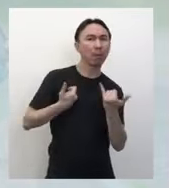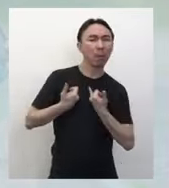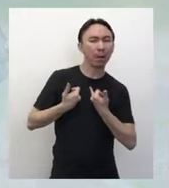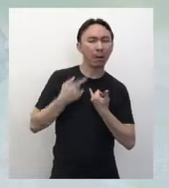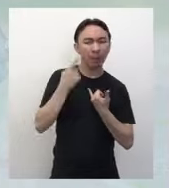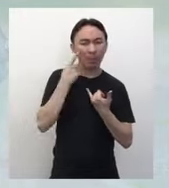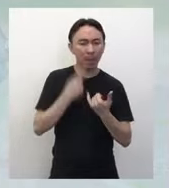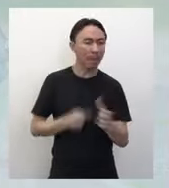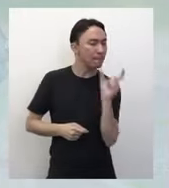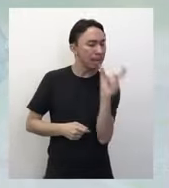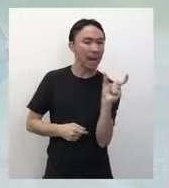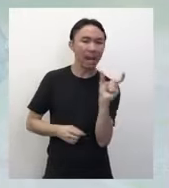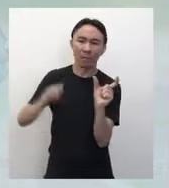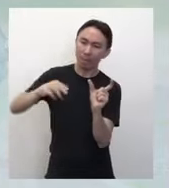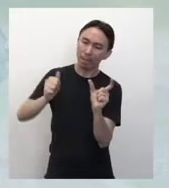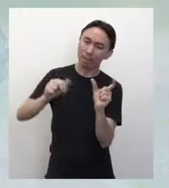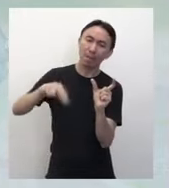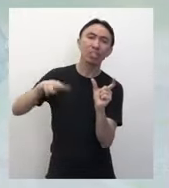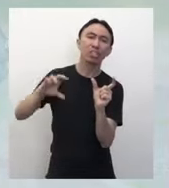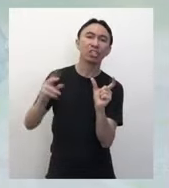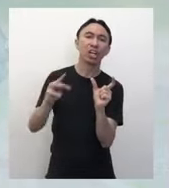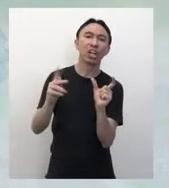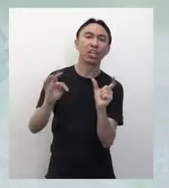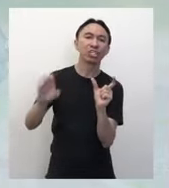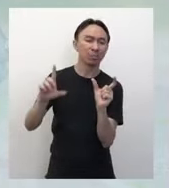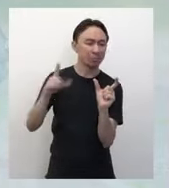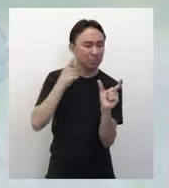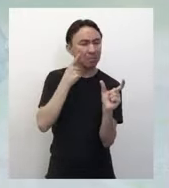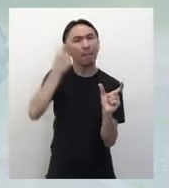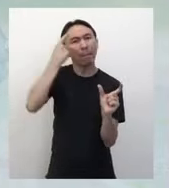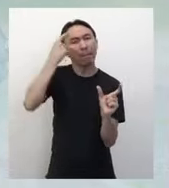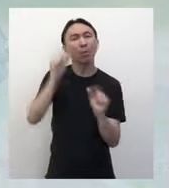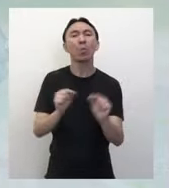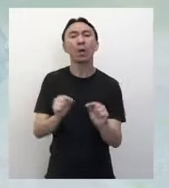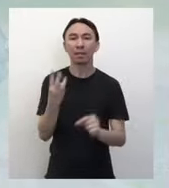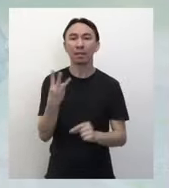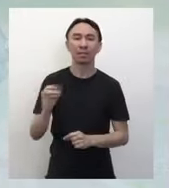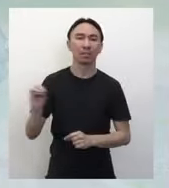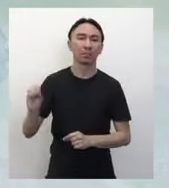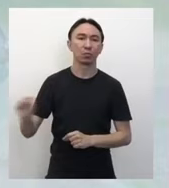palavra manchete? 30 segundinhos para vocês responderem no chat.